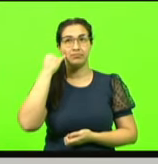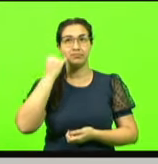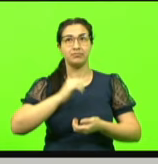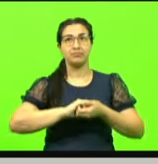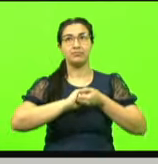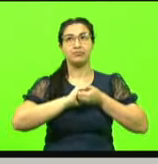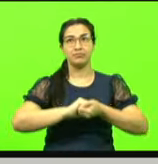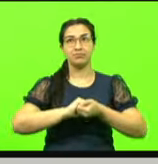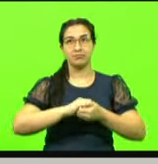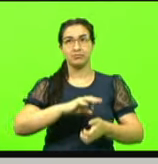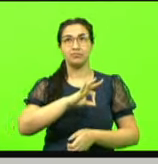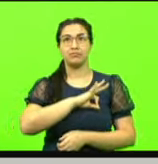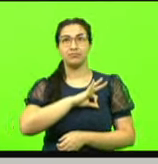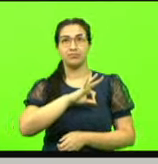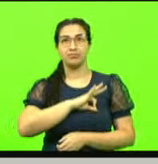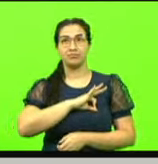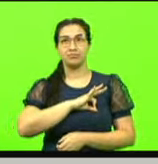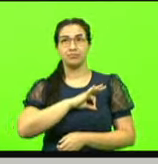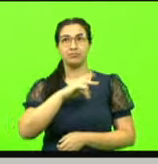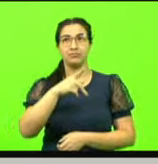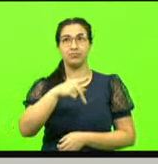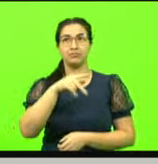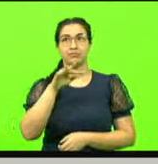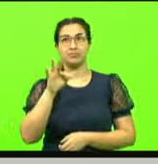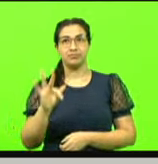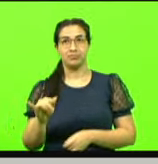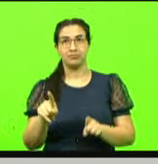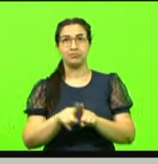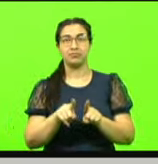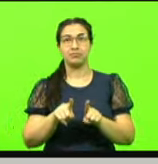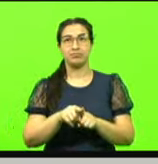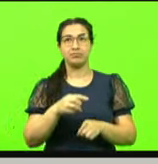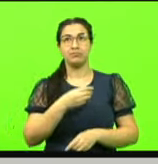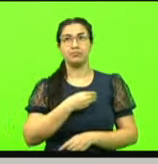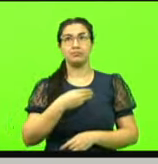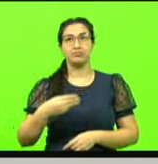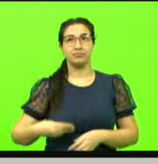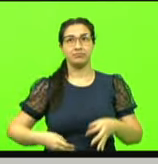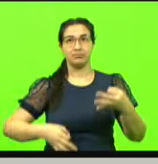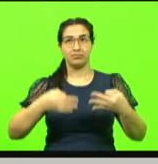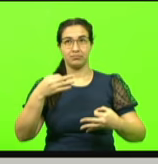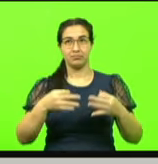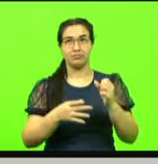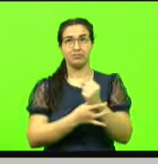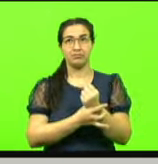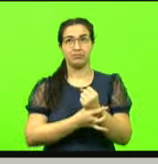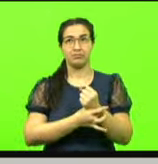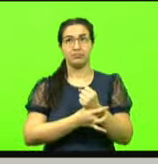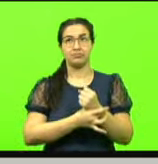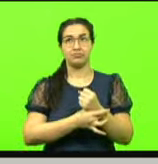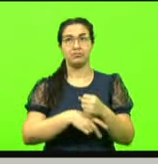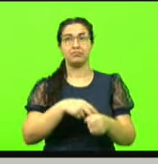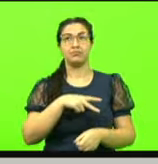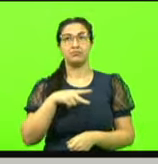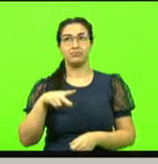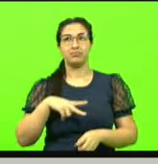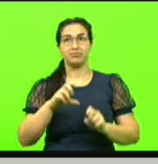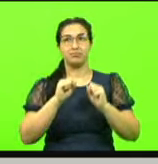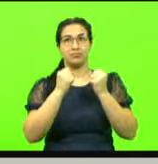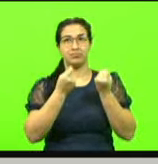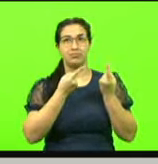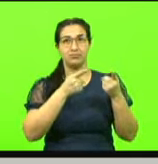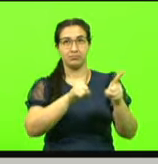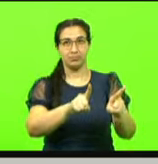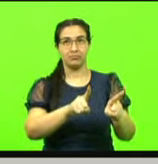a Polícia Federal, a Polícia Rodoviária Federal e o Ministério da Justiça e Segurança Pública pelo empenho no combate ao tráfico de drogas